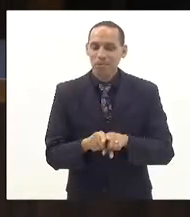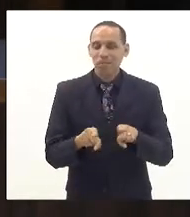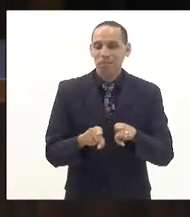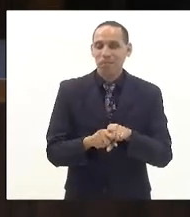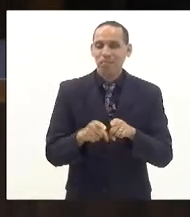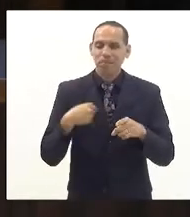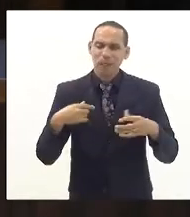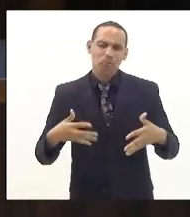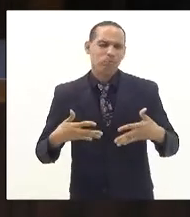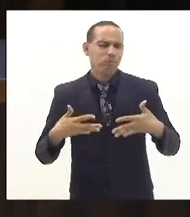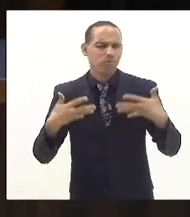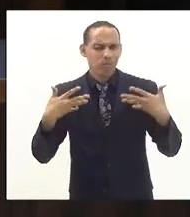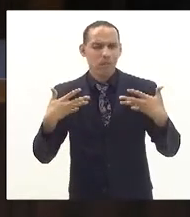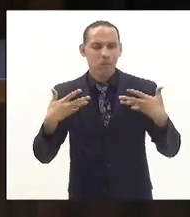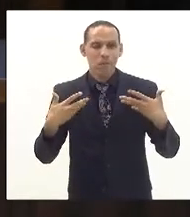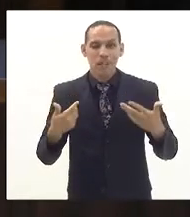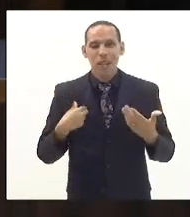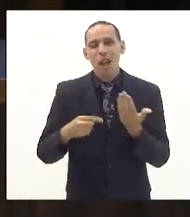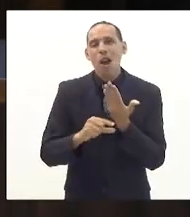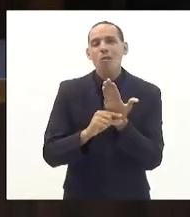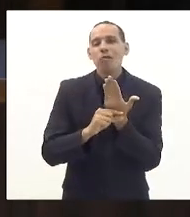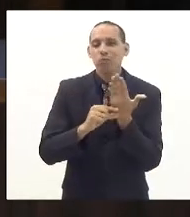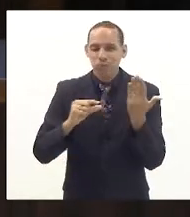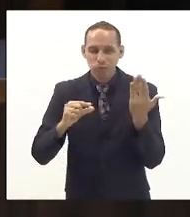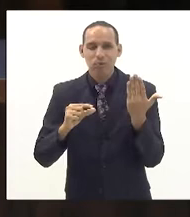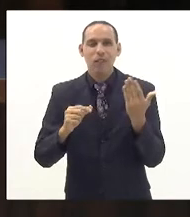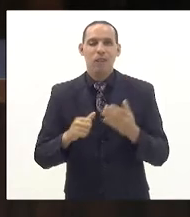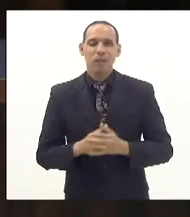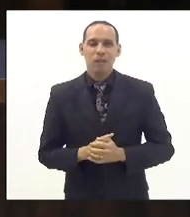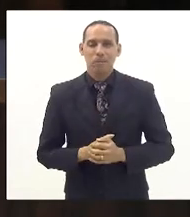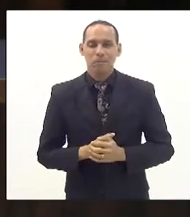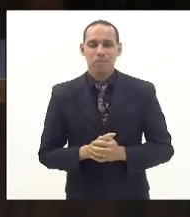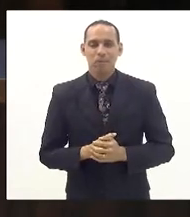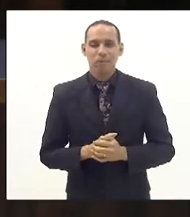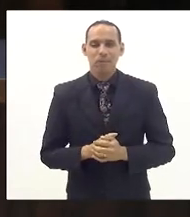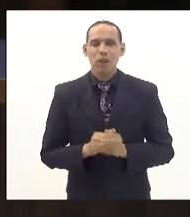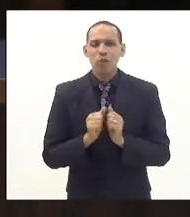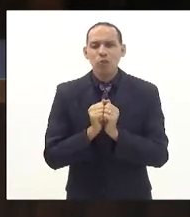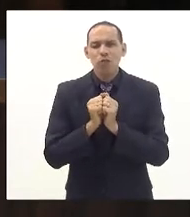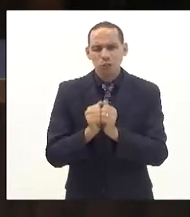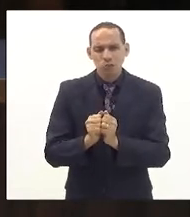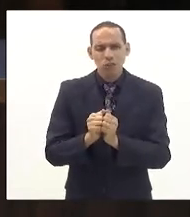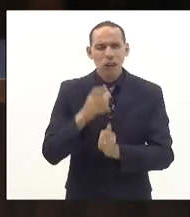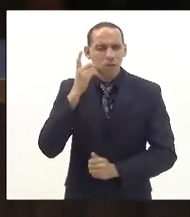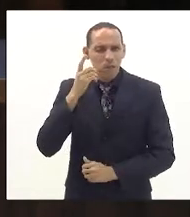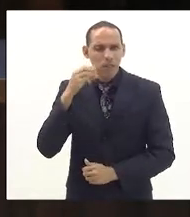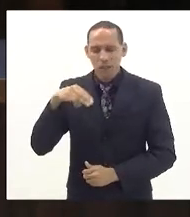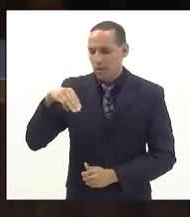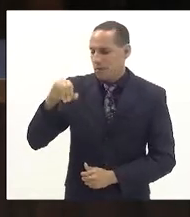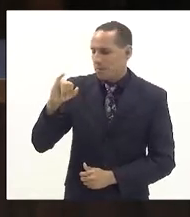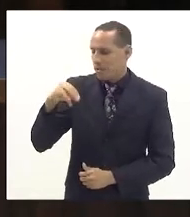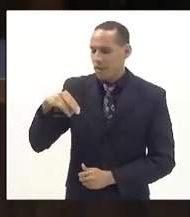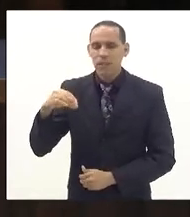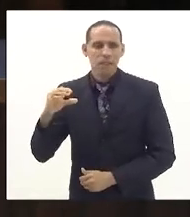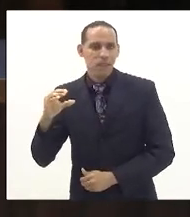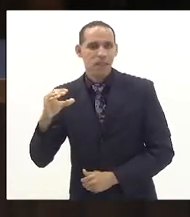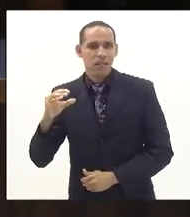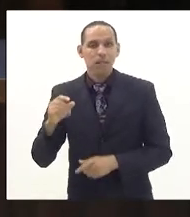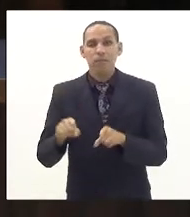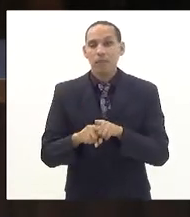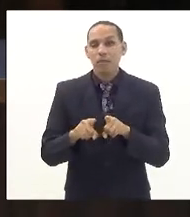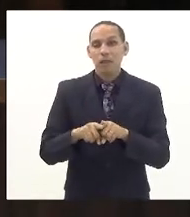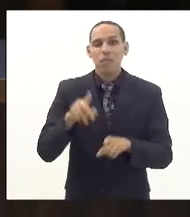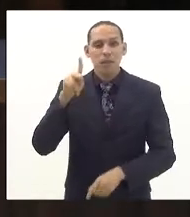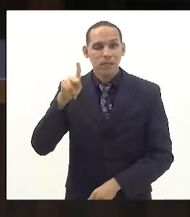de ser autora em conjunto com o deputado Carlos Mink, com o presidente deputado